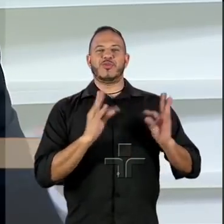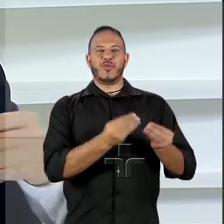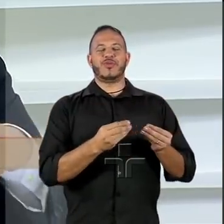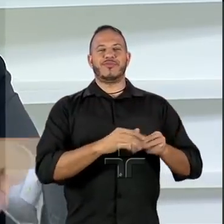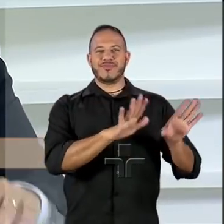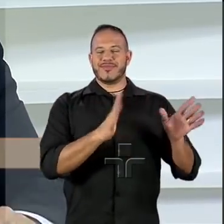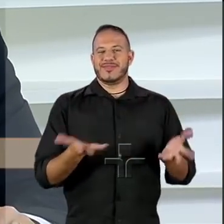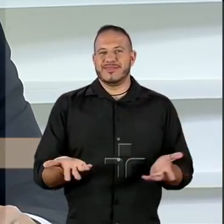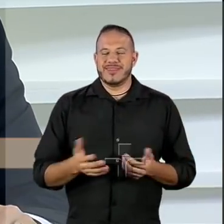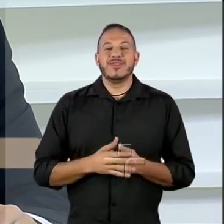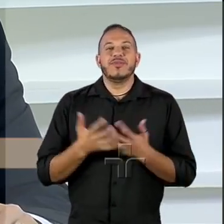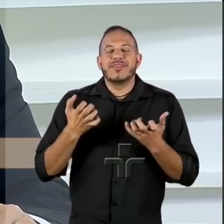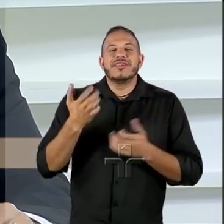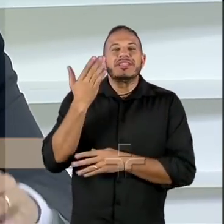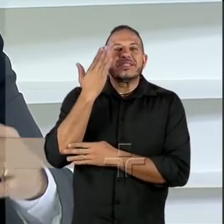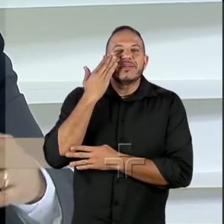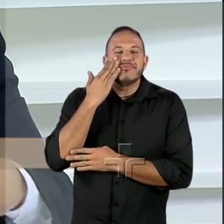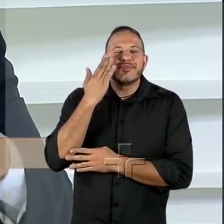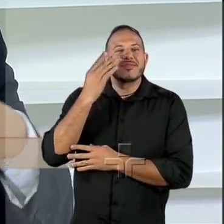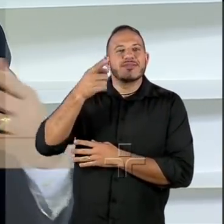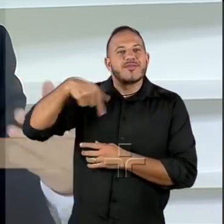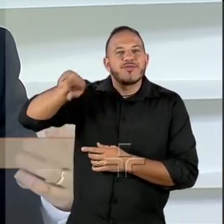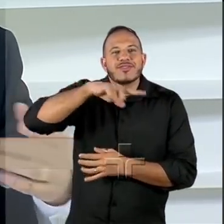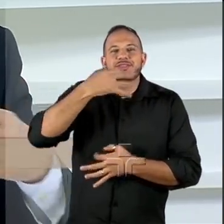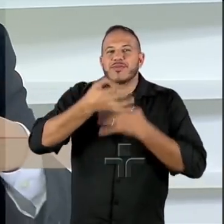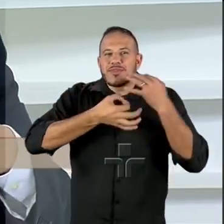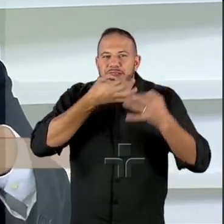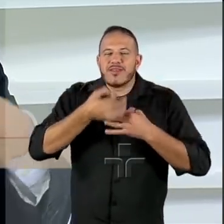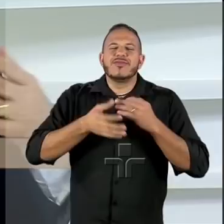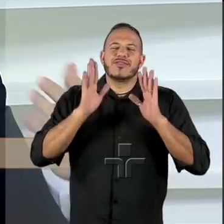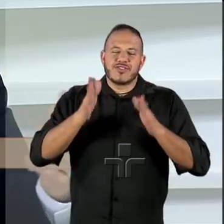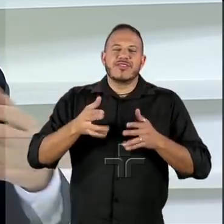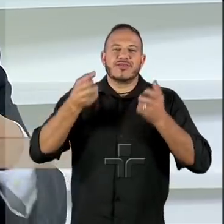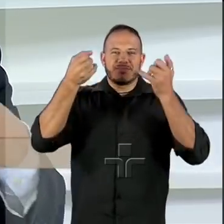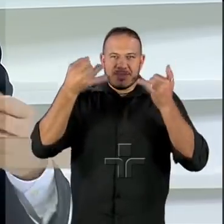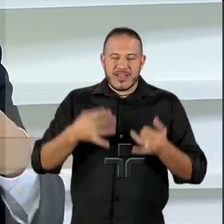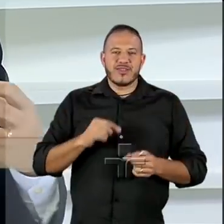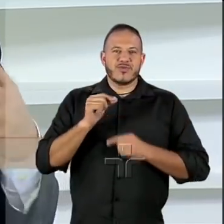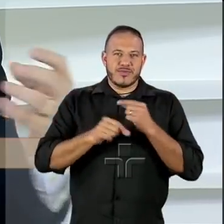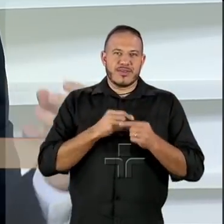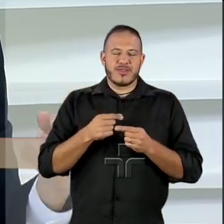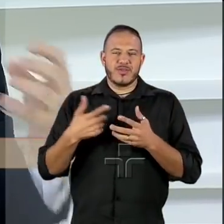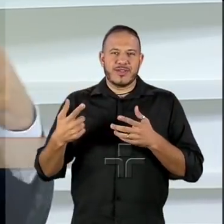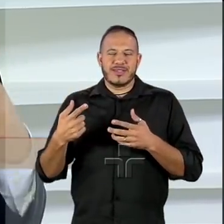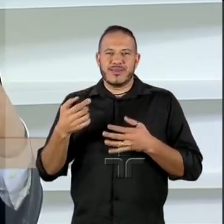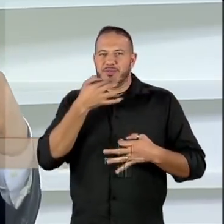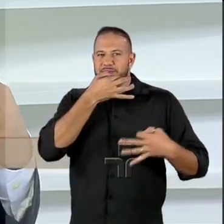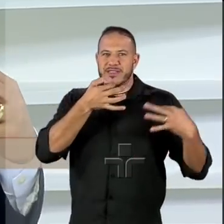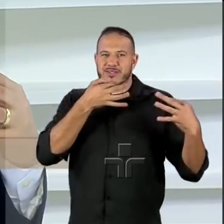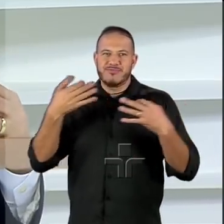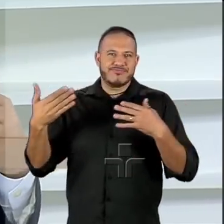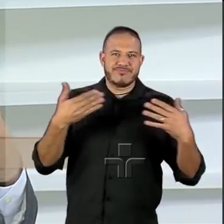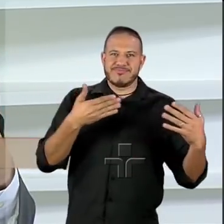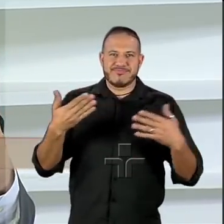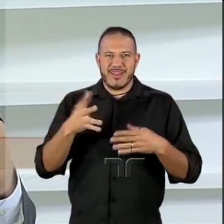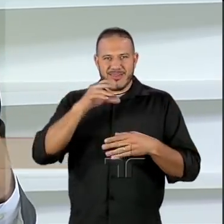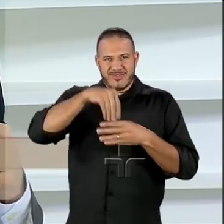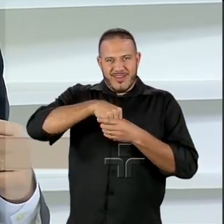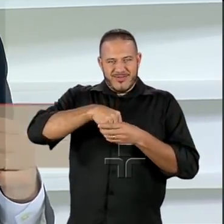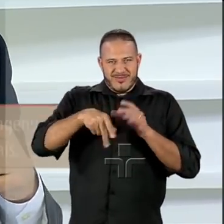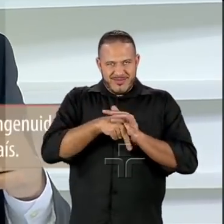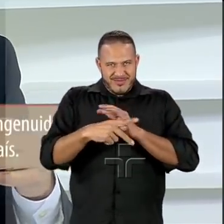ouvir vocês sobre essa questão. Vocês já falaram sobre essa contradição dentro do próprio